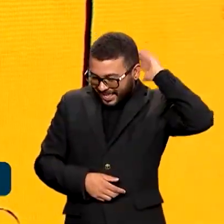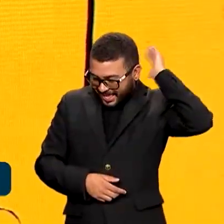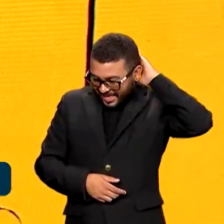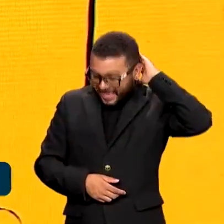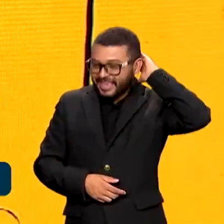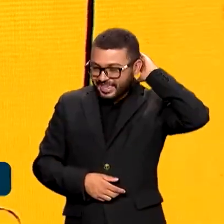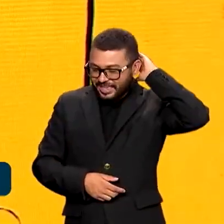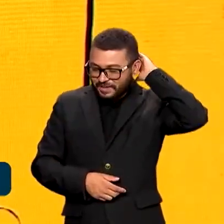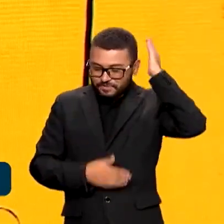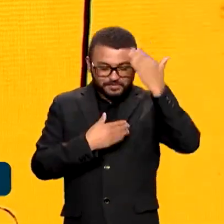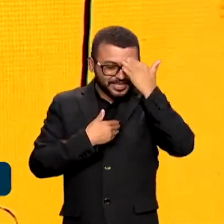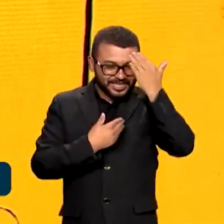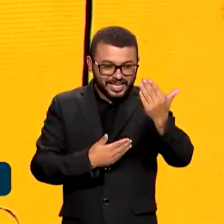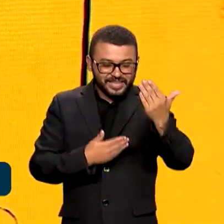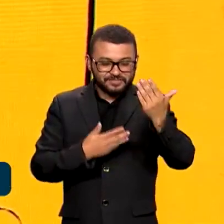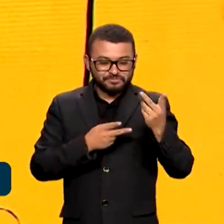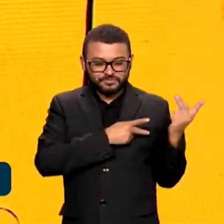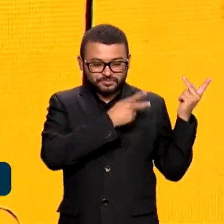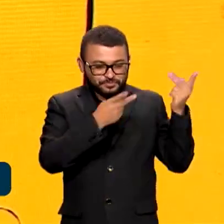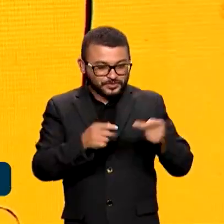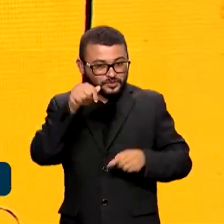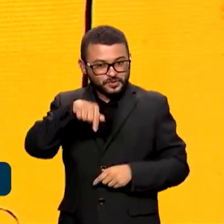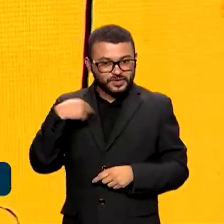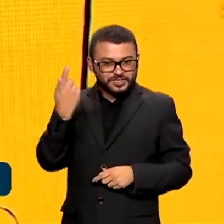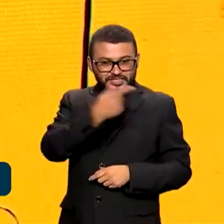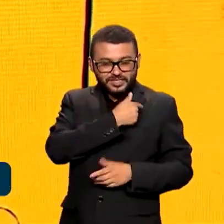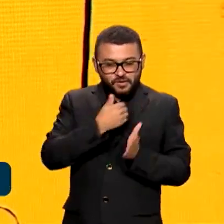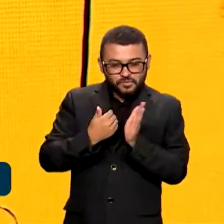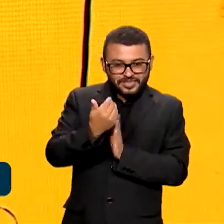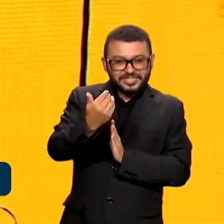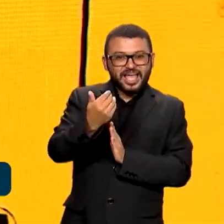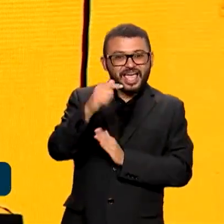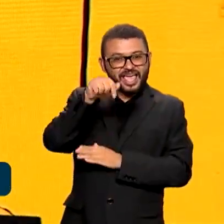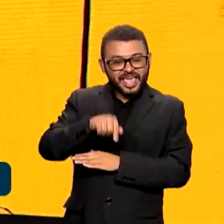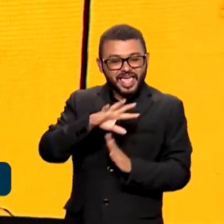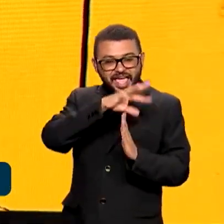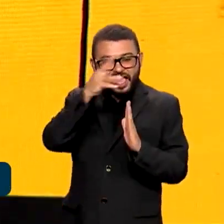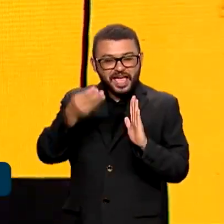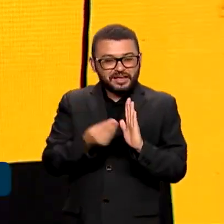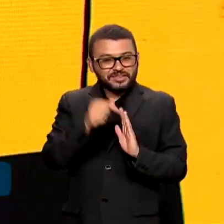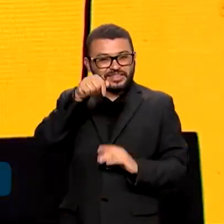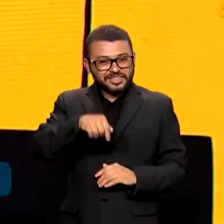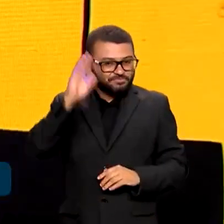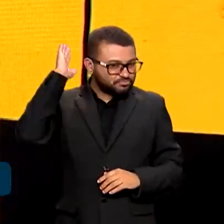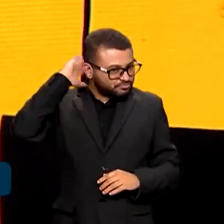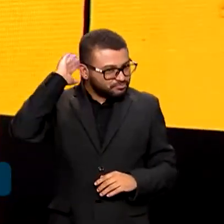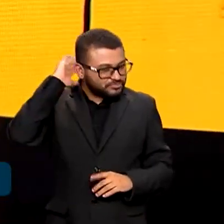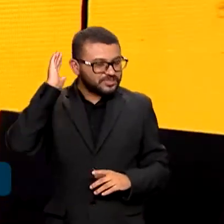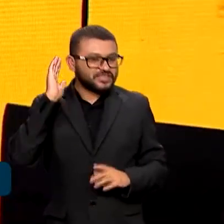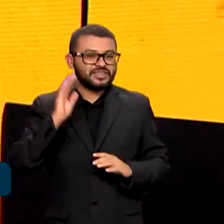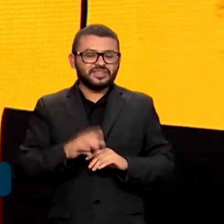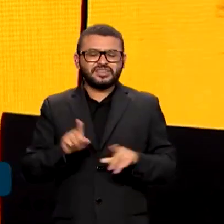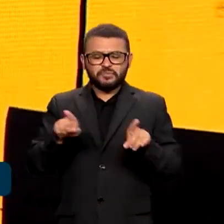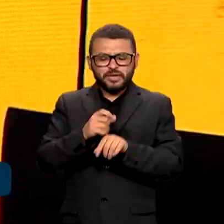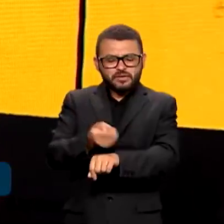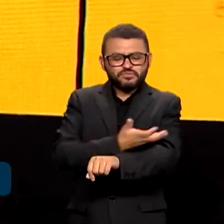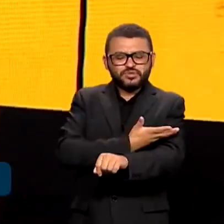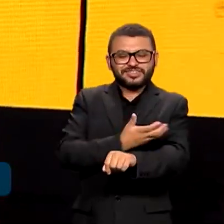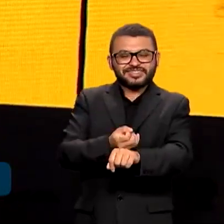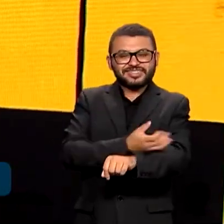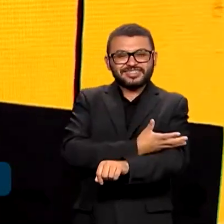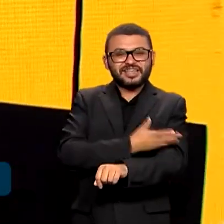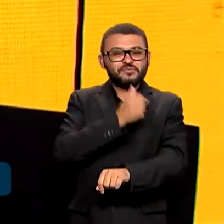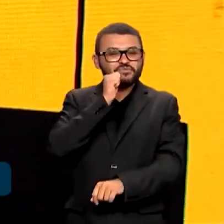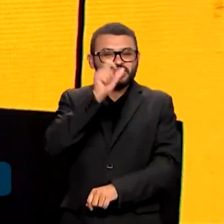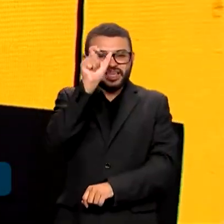Amazônia, portal, como disse aqui Dira, da Amazônia. E, aliás, é tanta emoção que a Dira Paz,